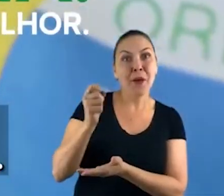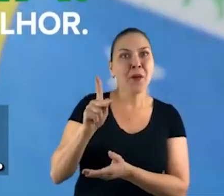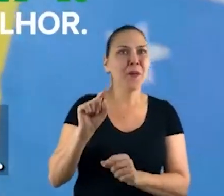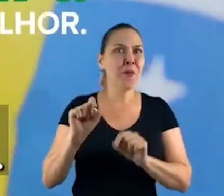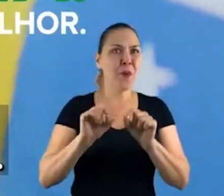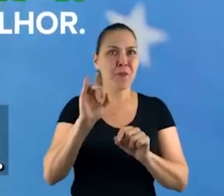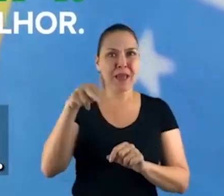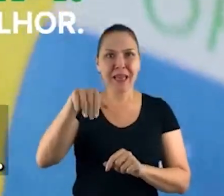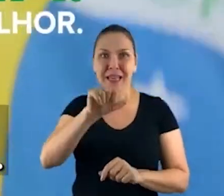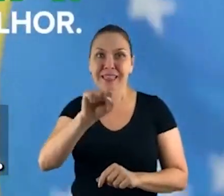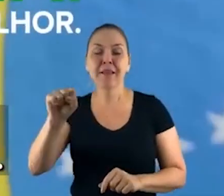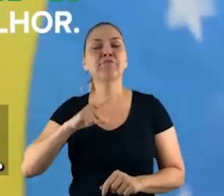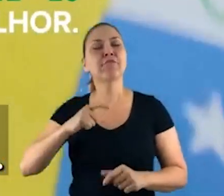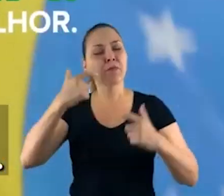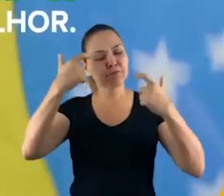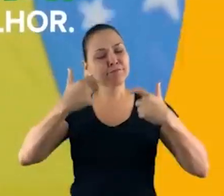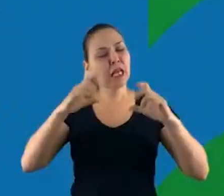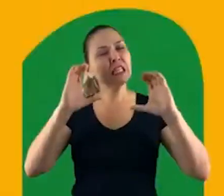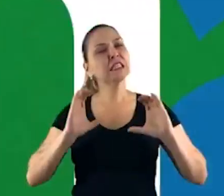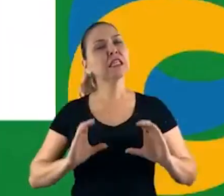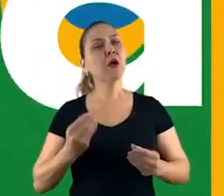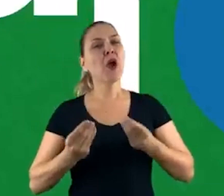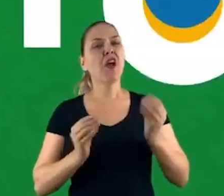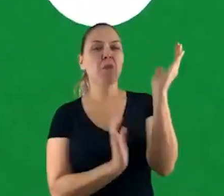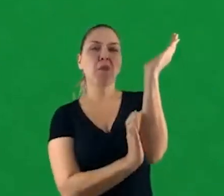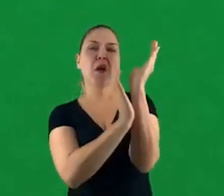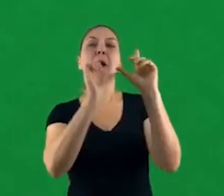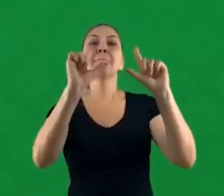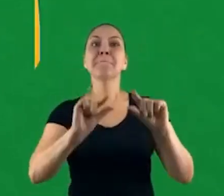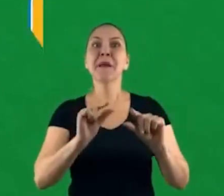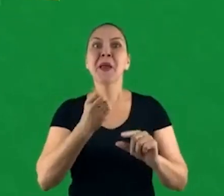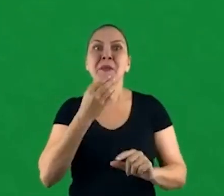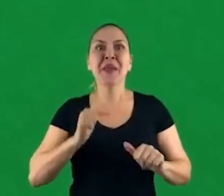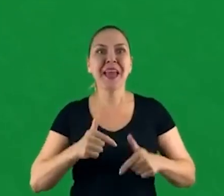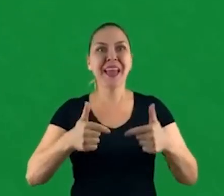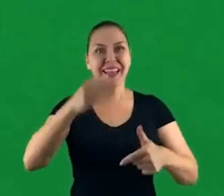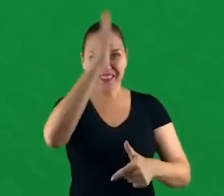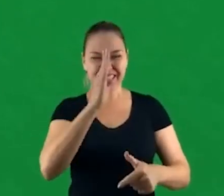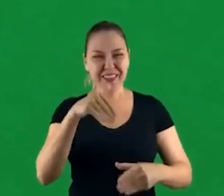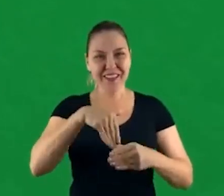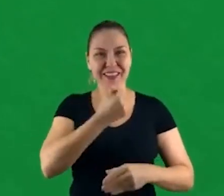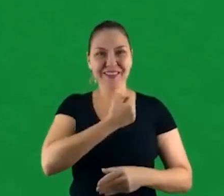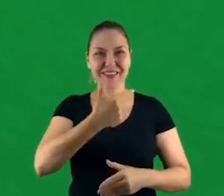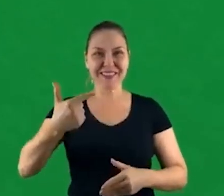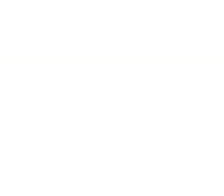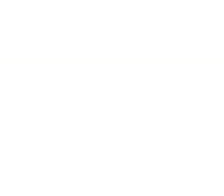cidadania com menos burocracia. Pelo bem do Brasil, vote 22!